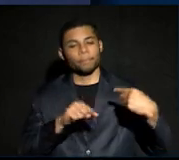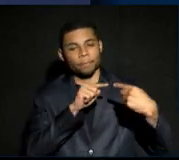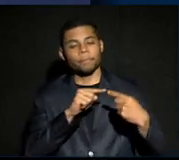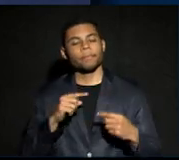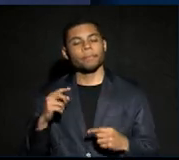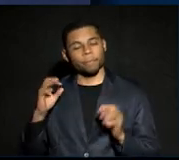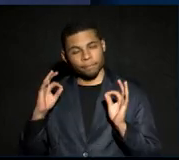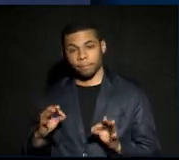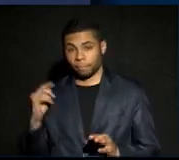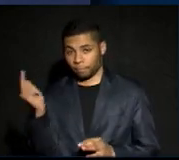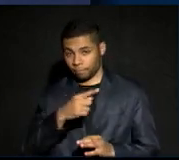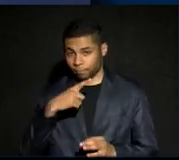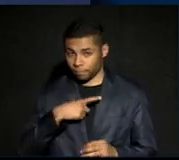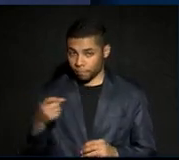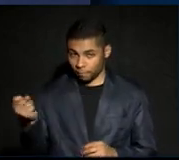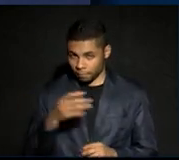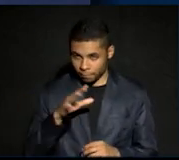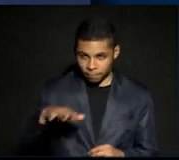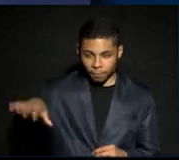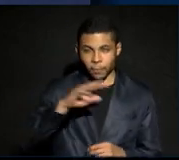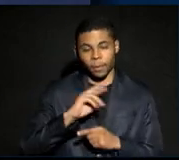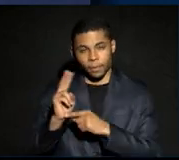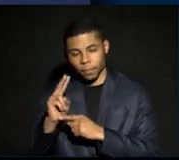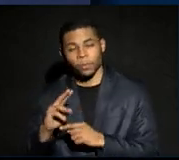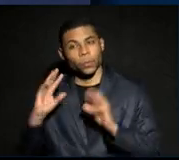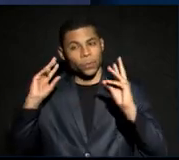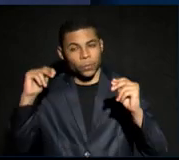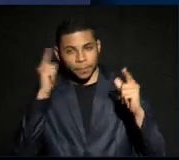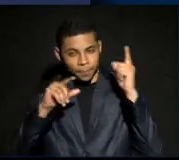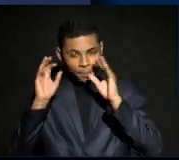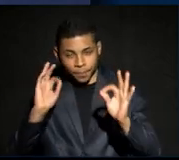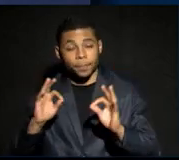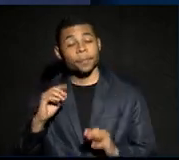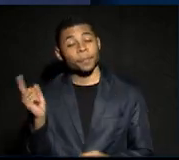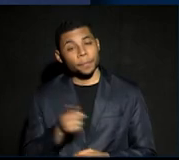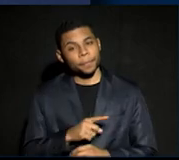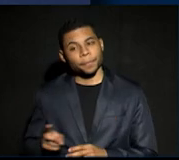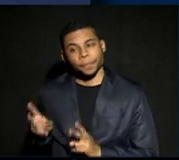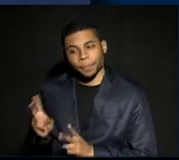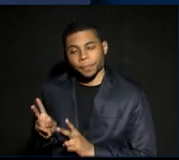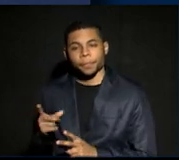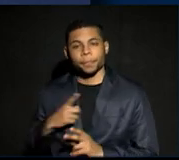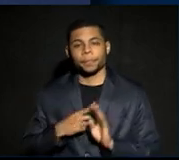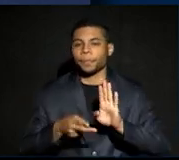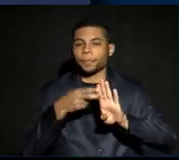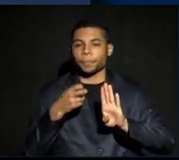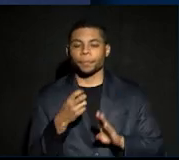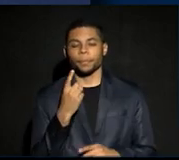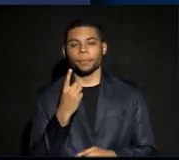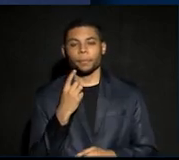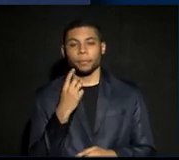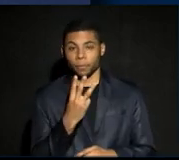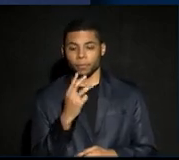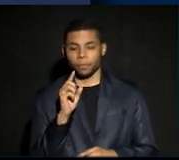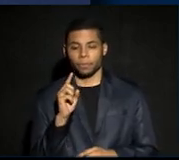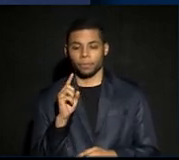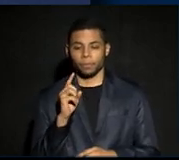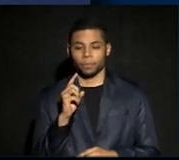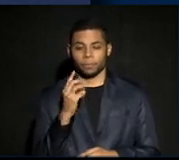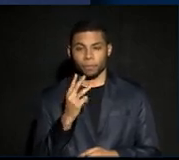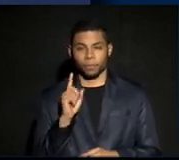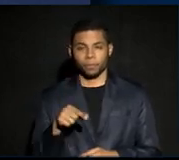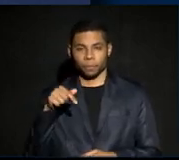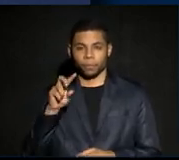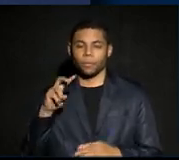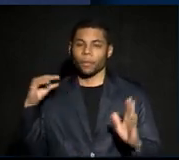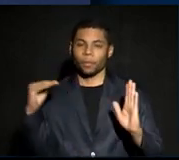no cenário onde a gente tem um novo arcabouço fiscal, onde tudo dá certo, que a gente mantenha a taxa de 13,75 até o final do